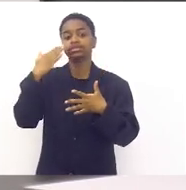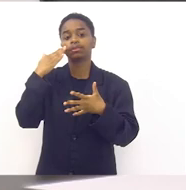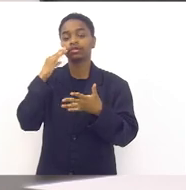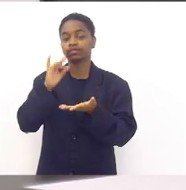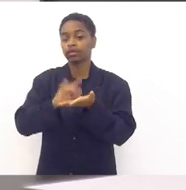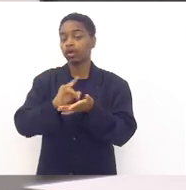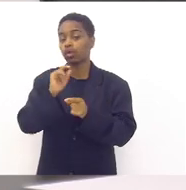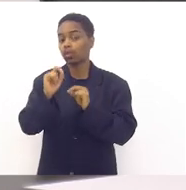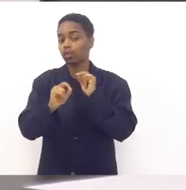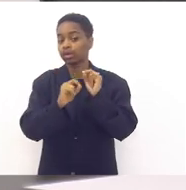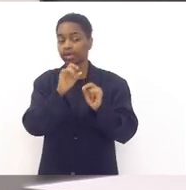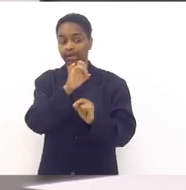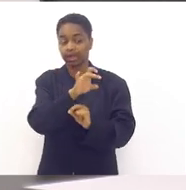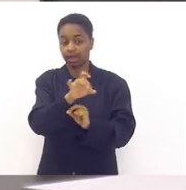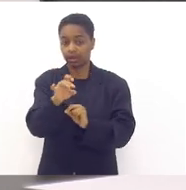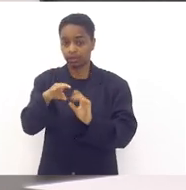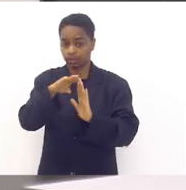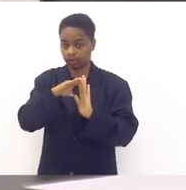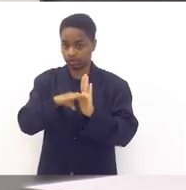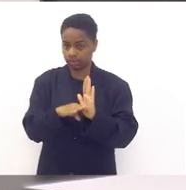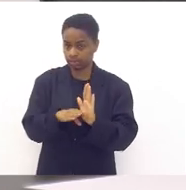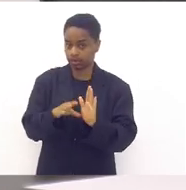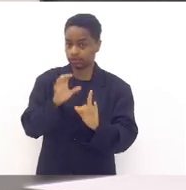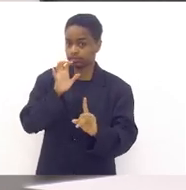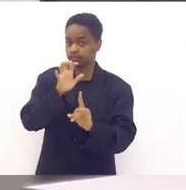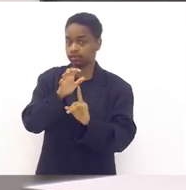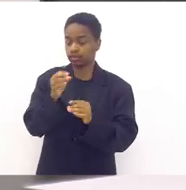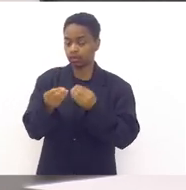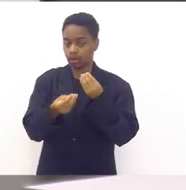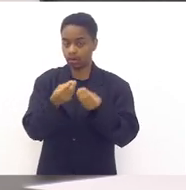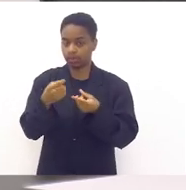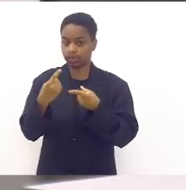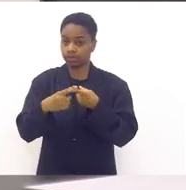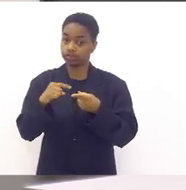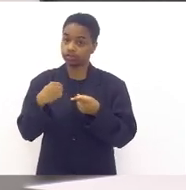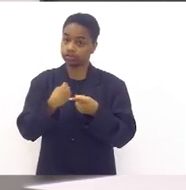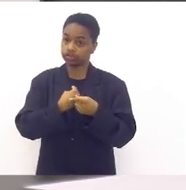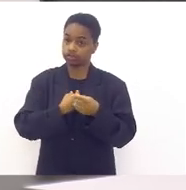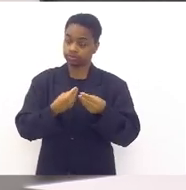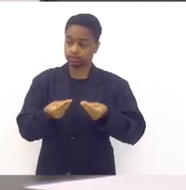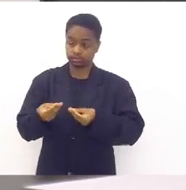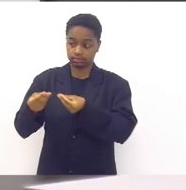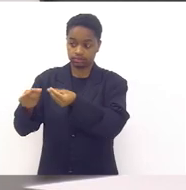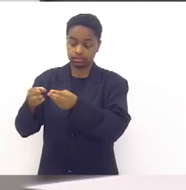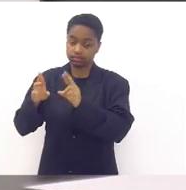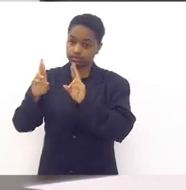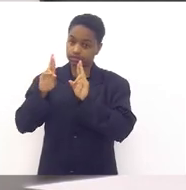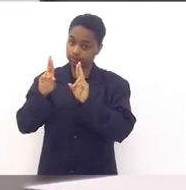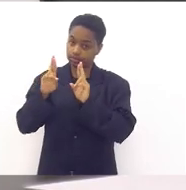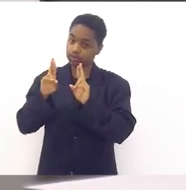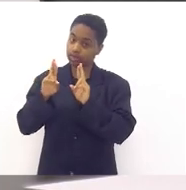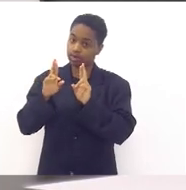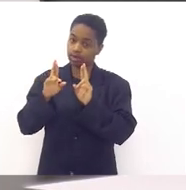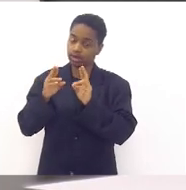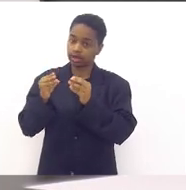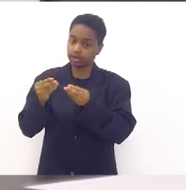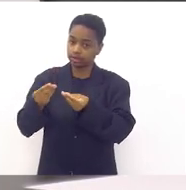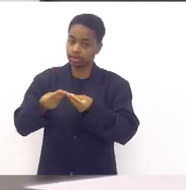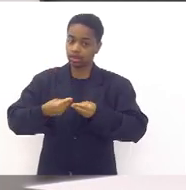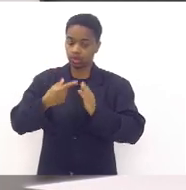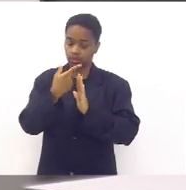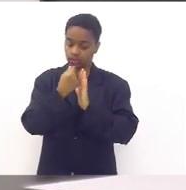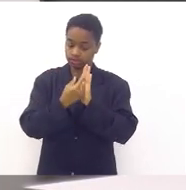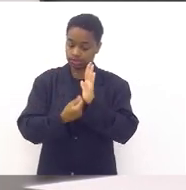de cada um desses programas. A gente apresentou e espero que esteja aí no orçamento